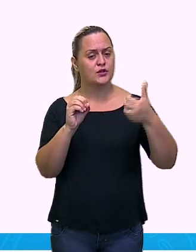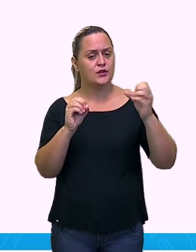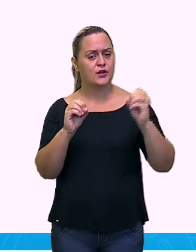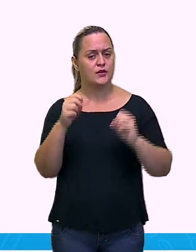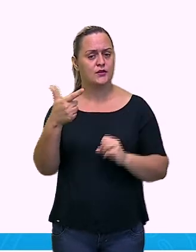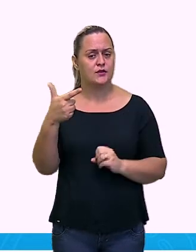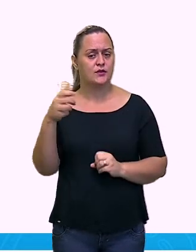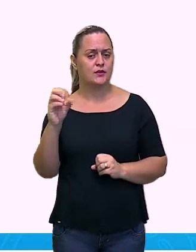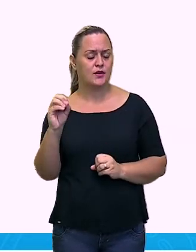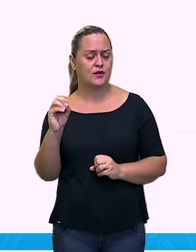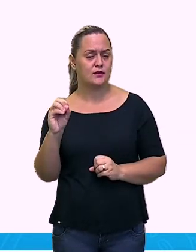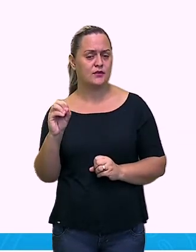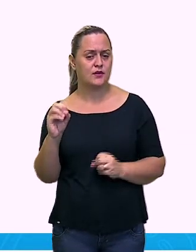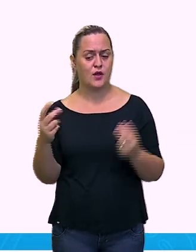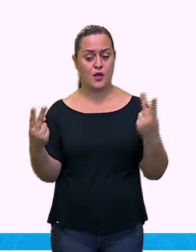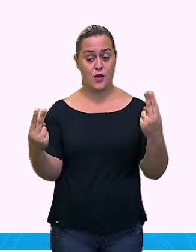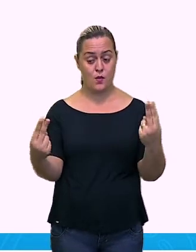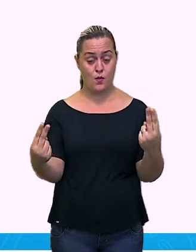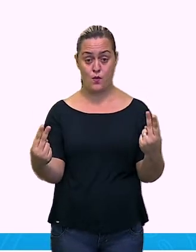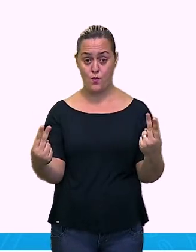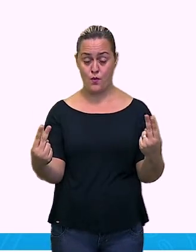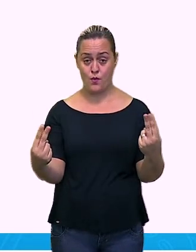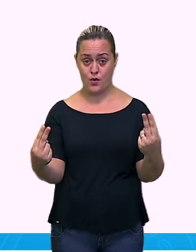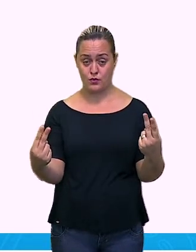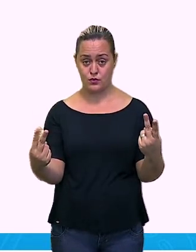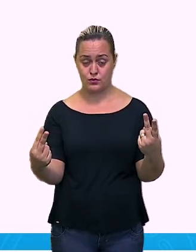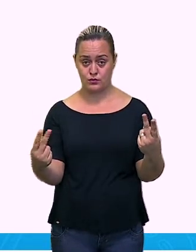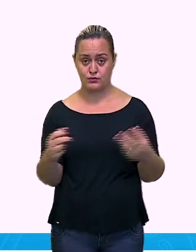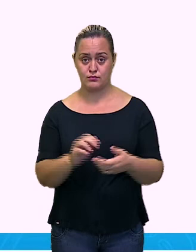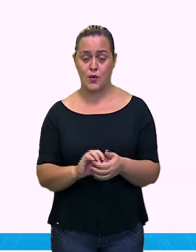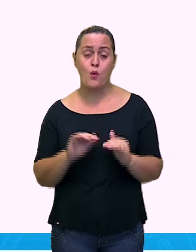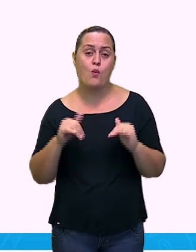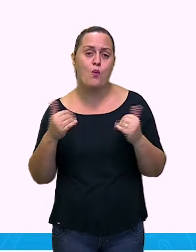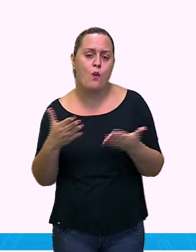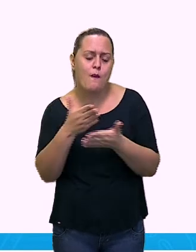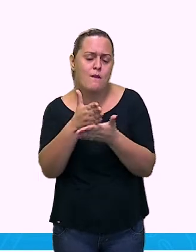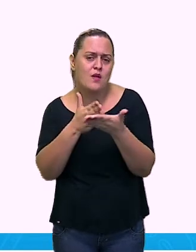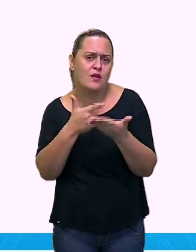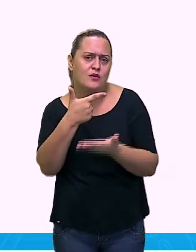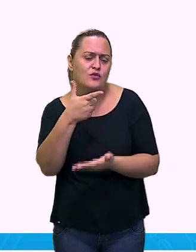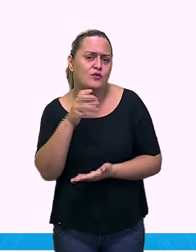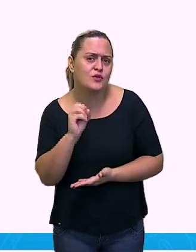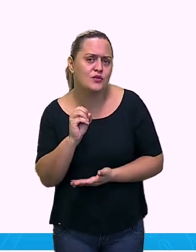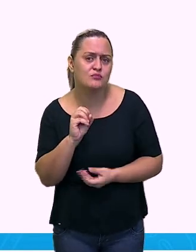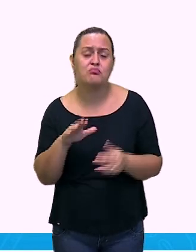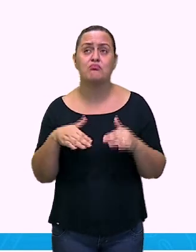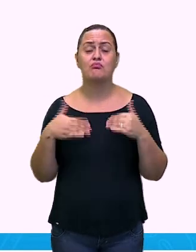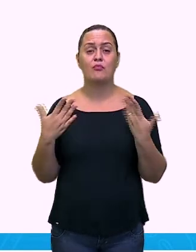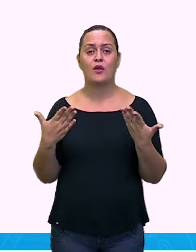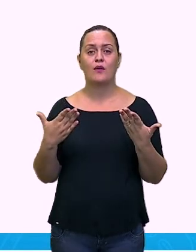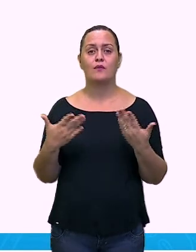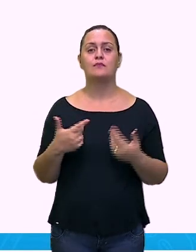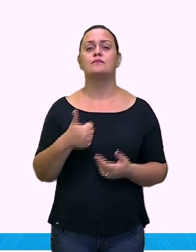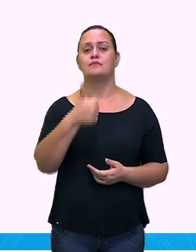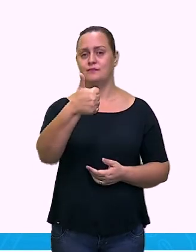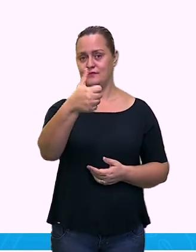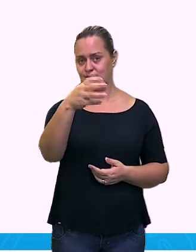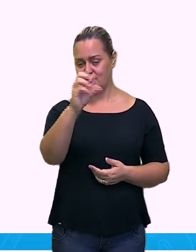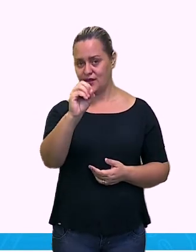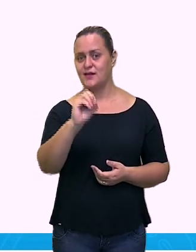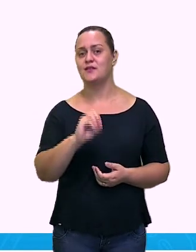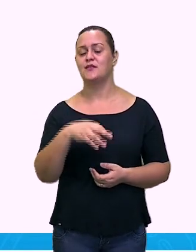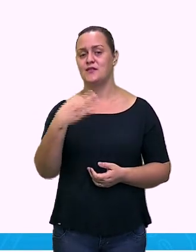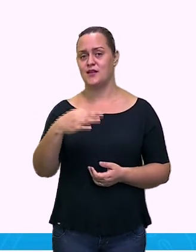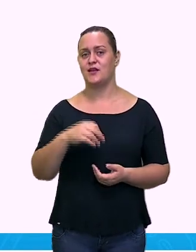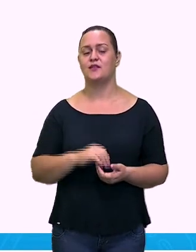duas partes iguais eu vou ter dez aqui o problema tá me falando que